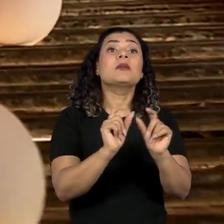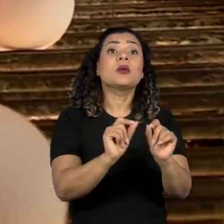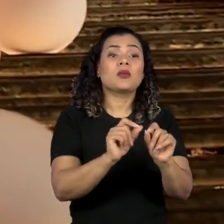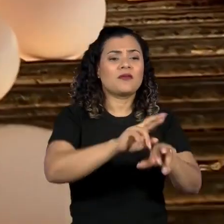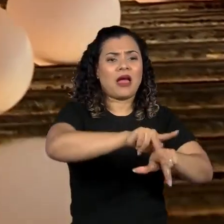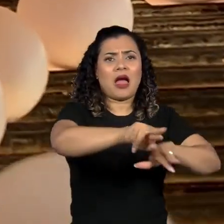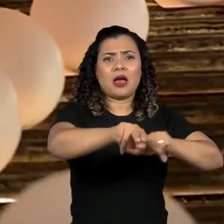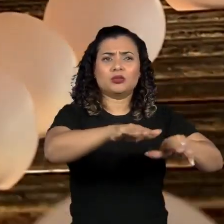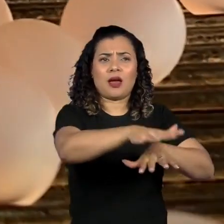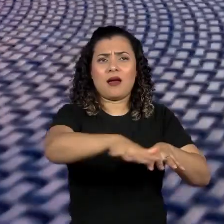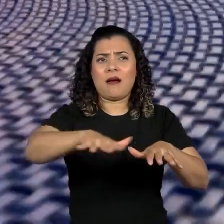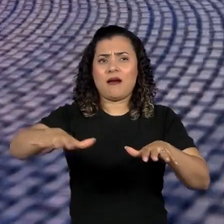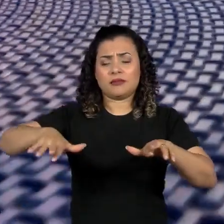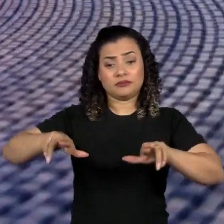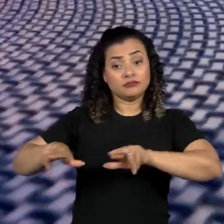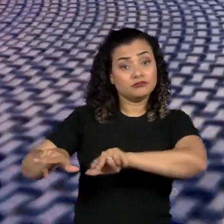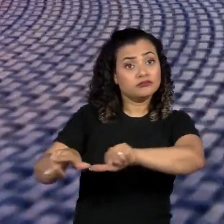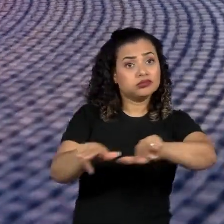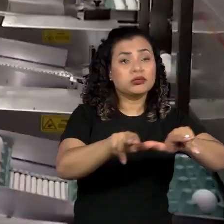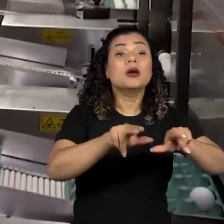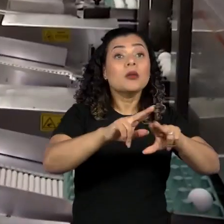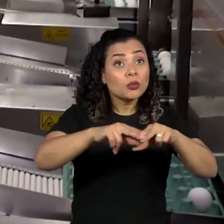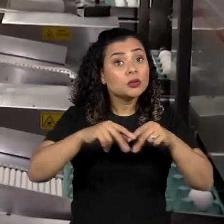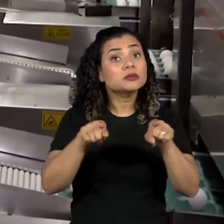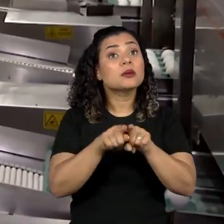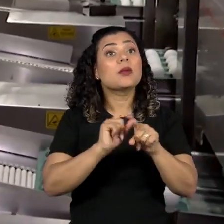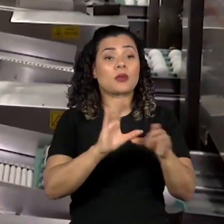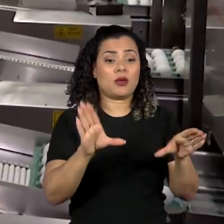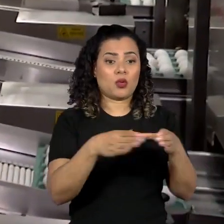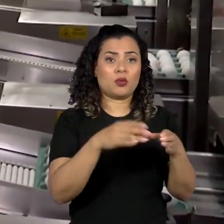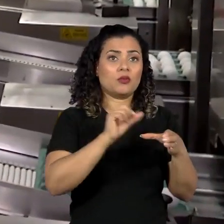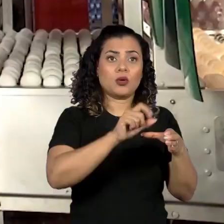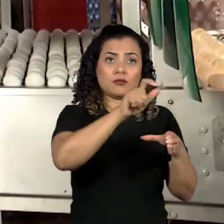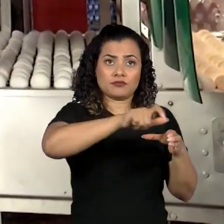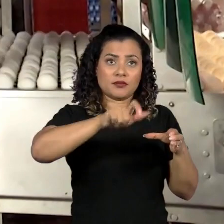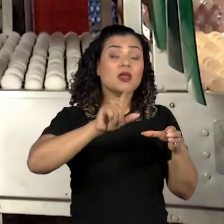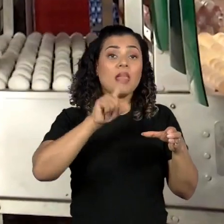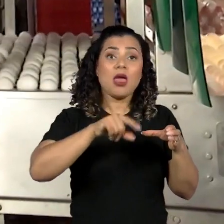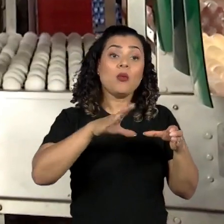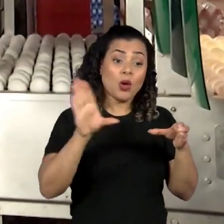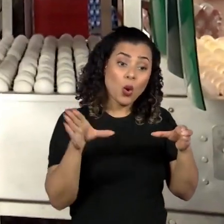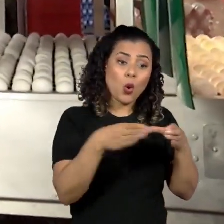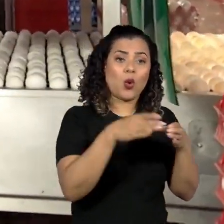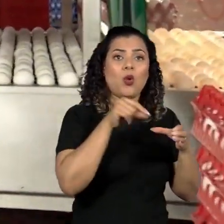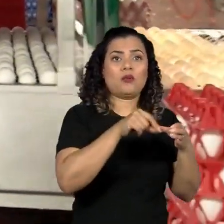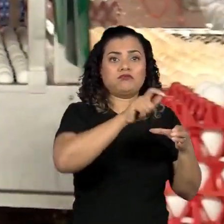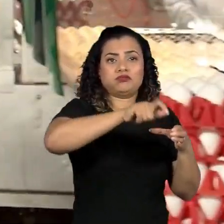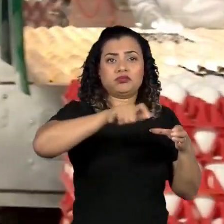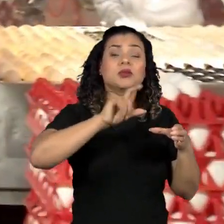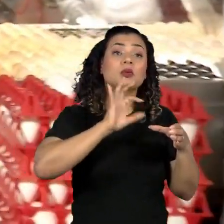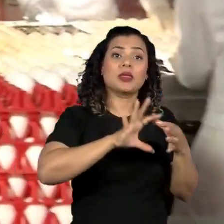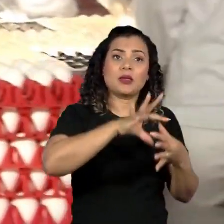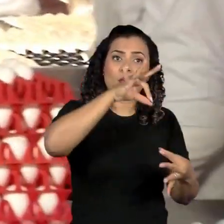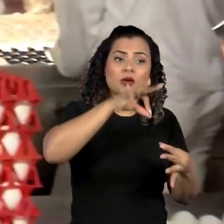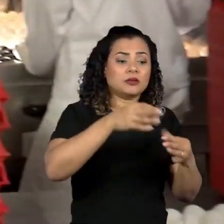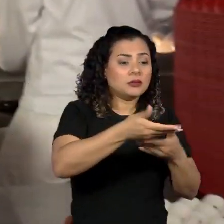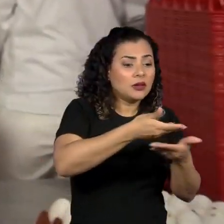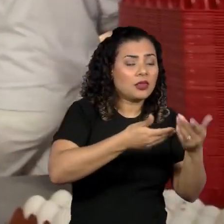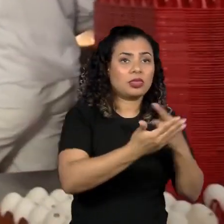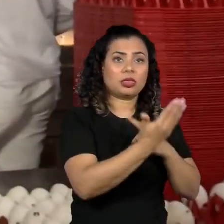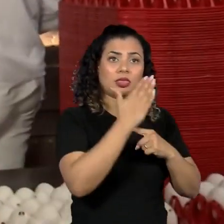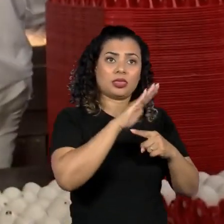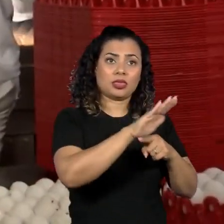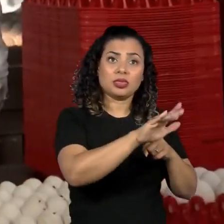por aí vai. Então, o cooperativismo, ele é, acima de tudo, um movimento coletivo, um movimento democrático, e um movimento